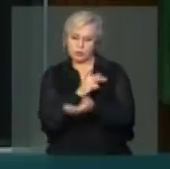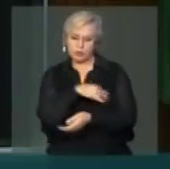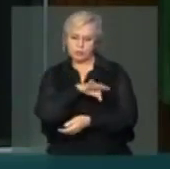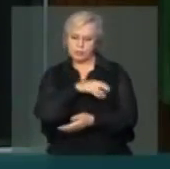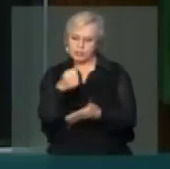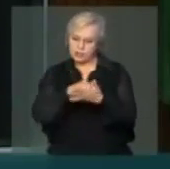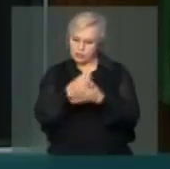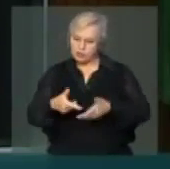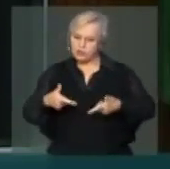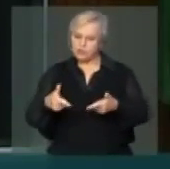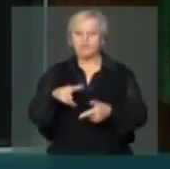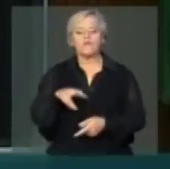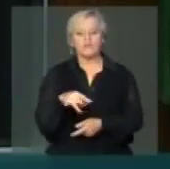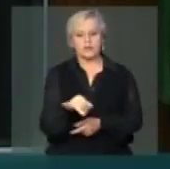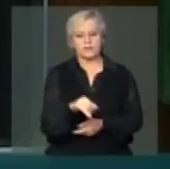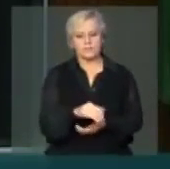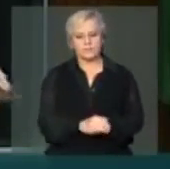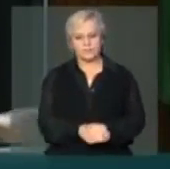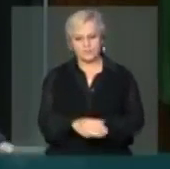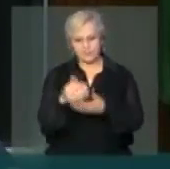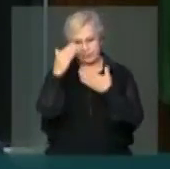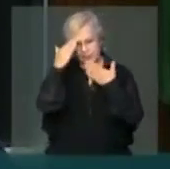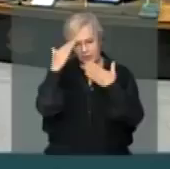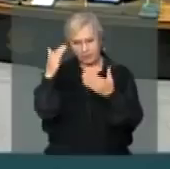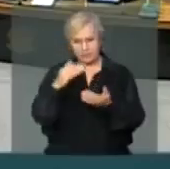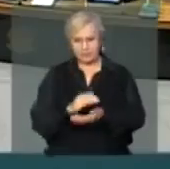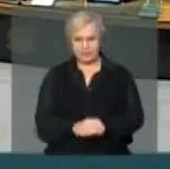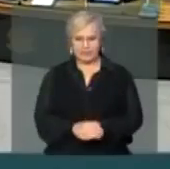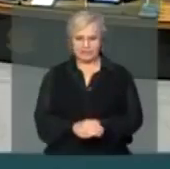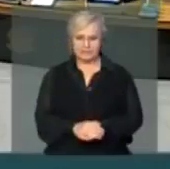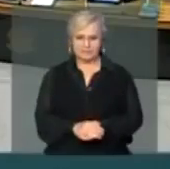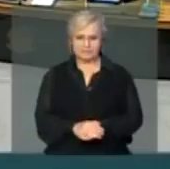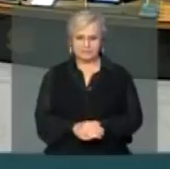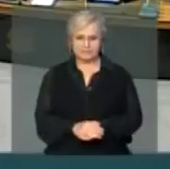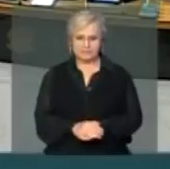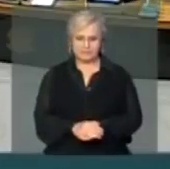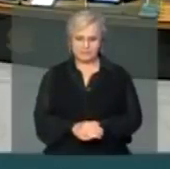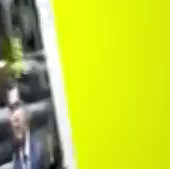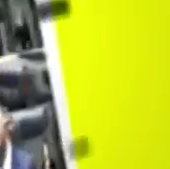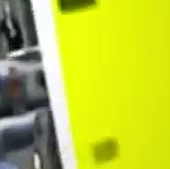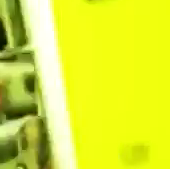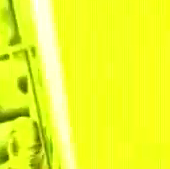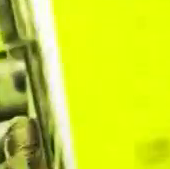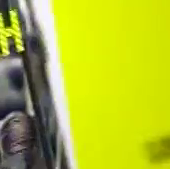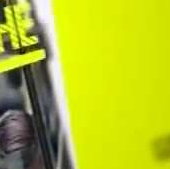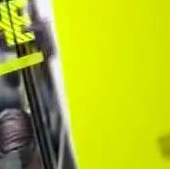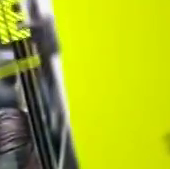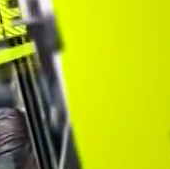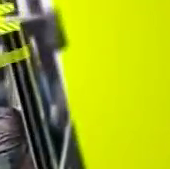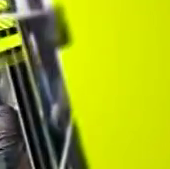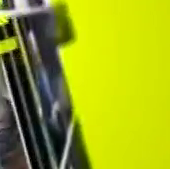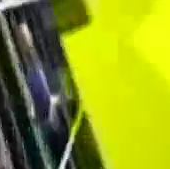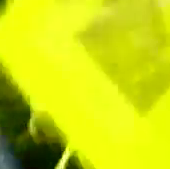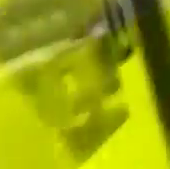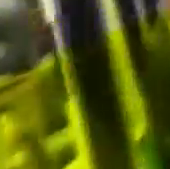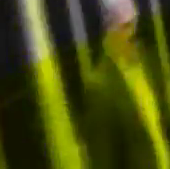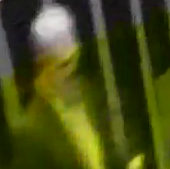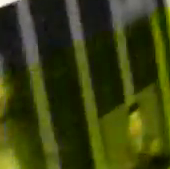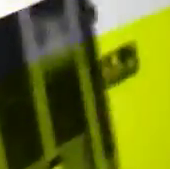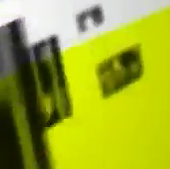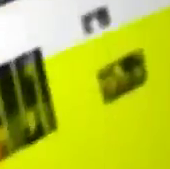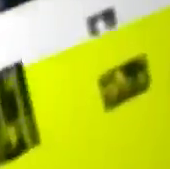lutando nessa casa. Muito obrigado, senhor presidente, muito obrigado, senhores deputados e deputadas. Que não que sejam